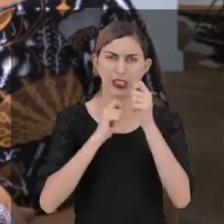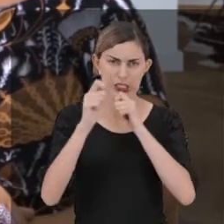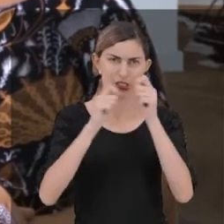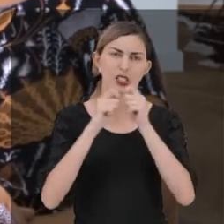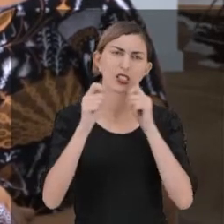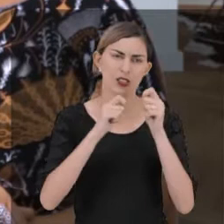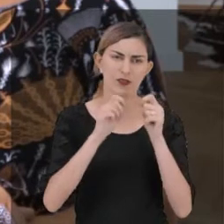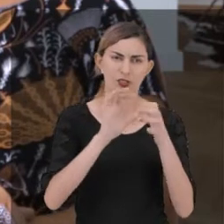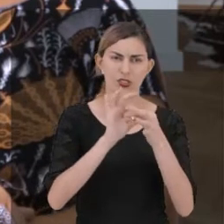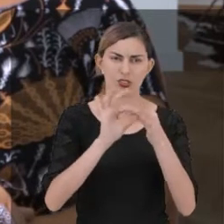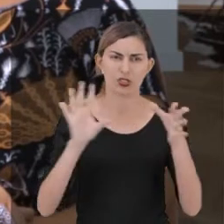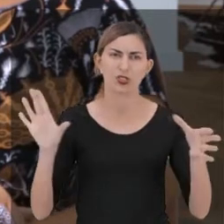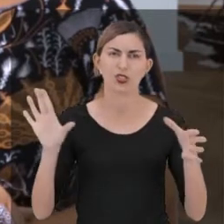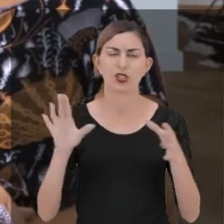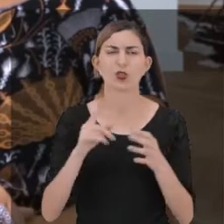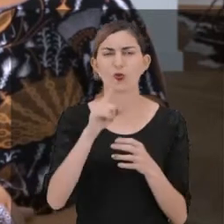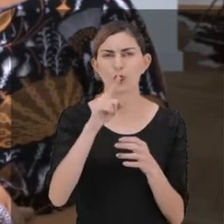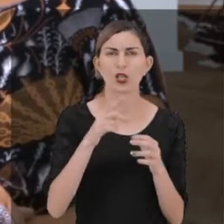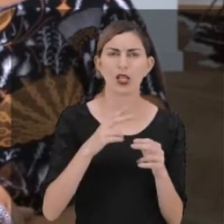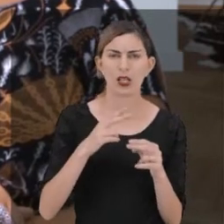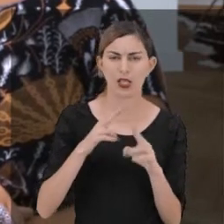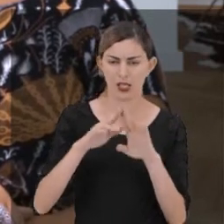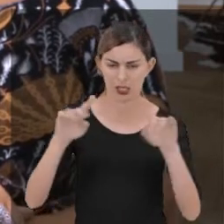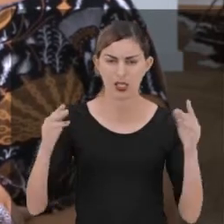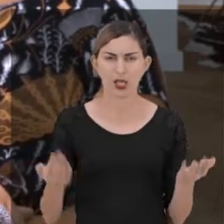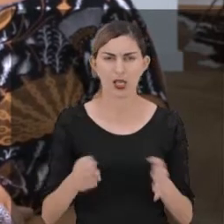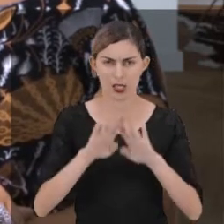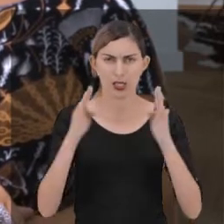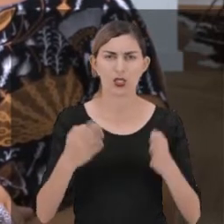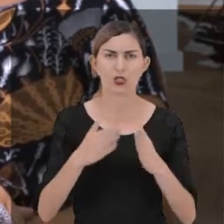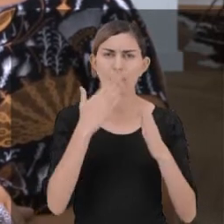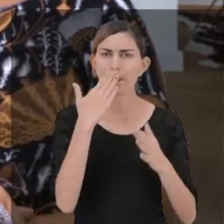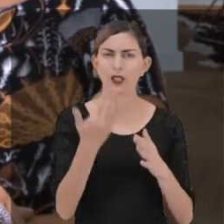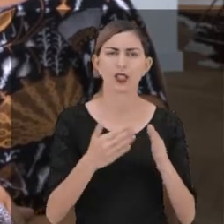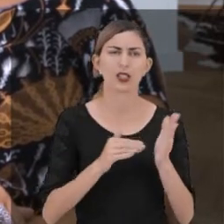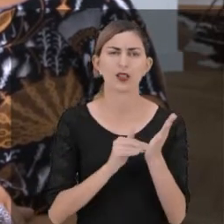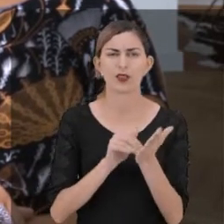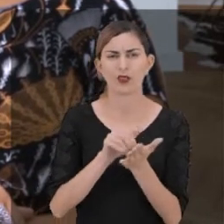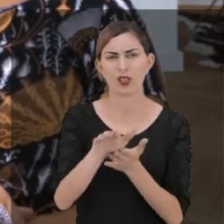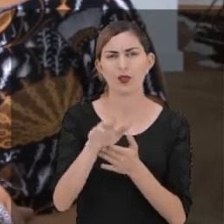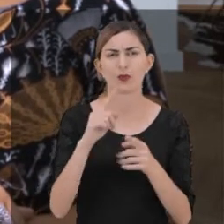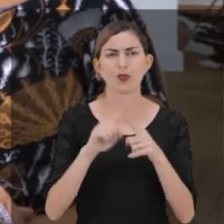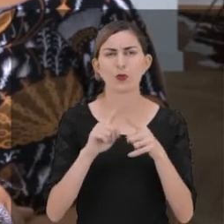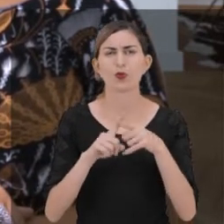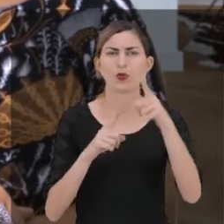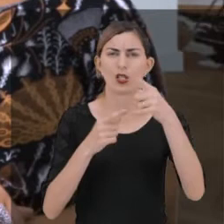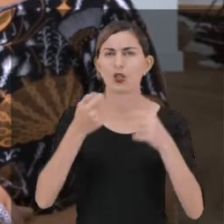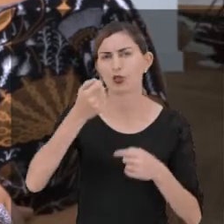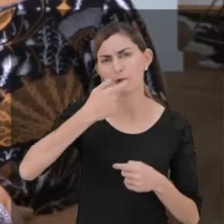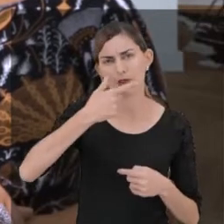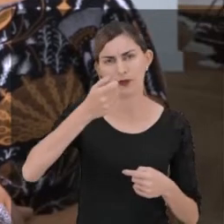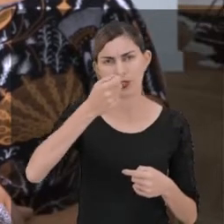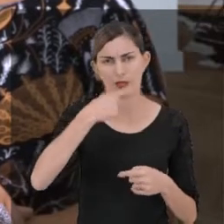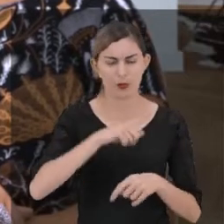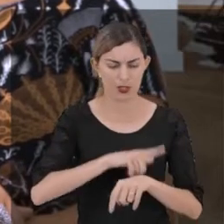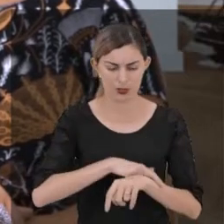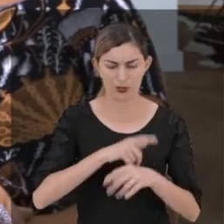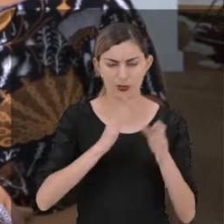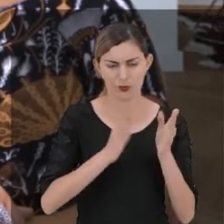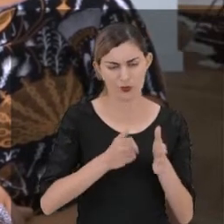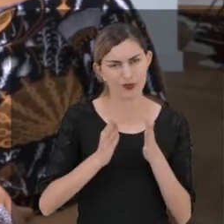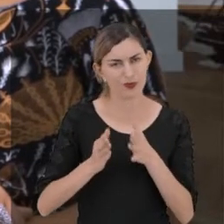de desligamento uma caixa estava pedindo demissão porque ela tomava remédio